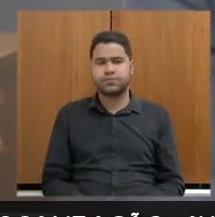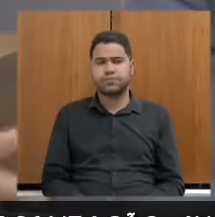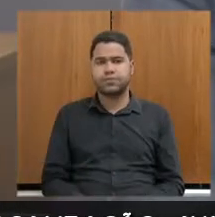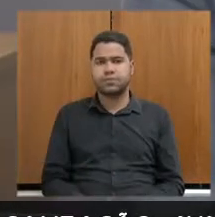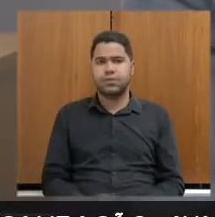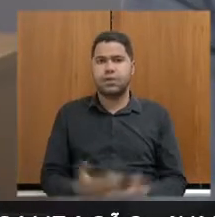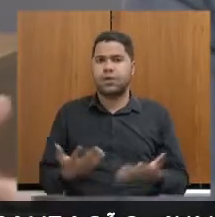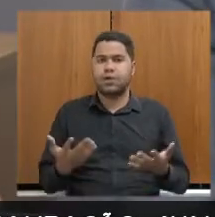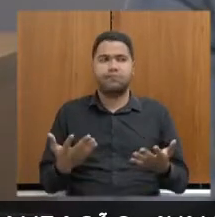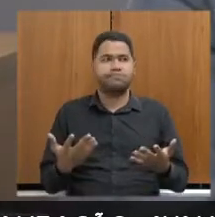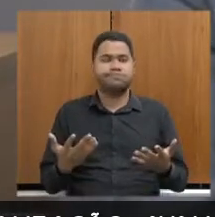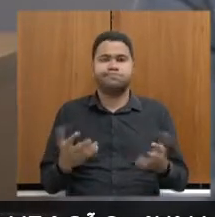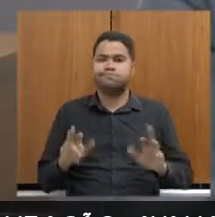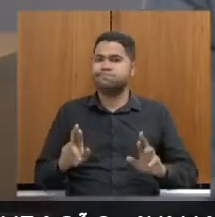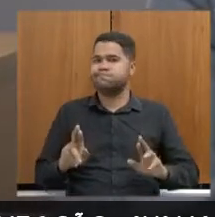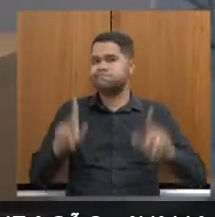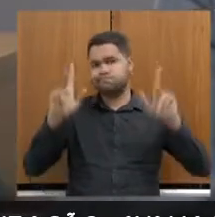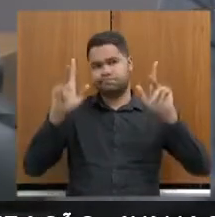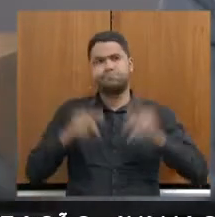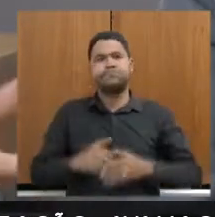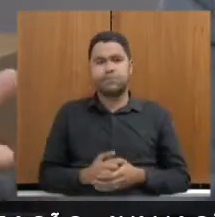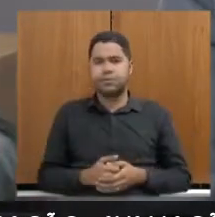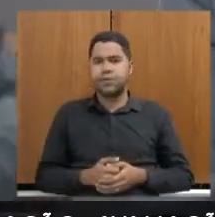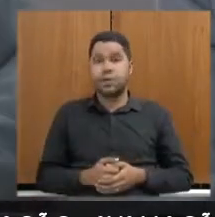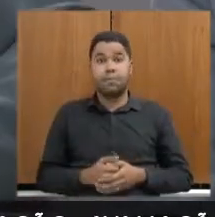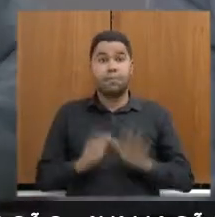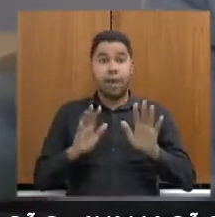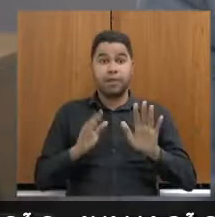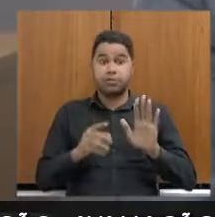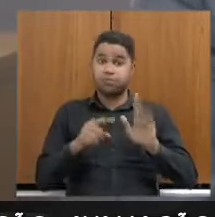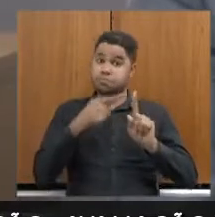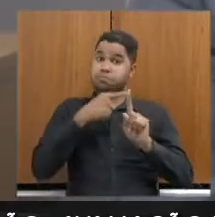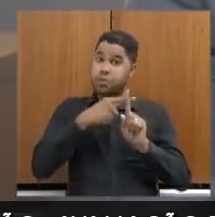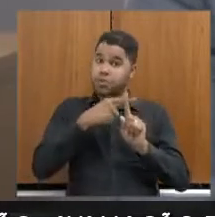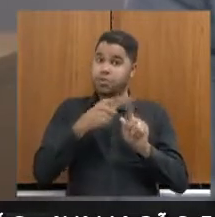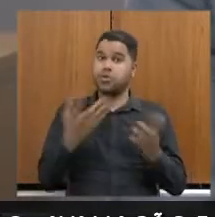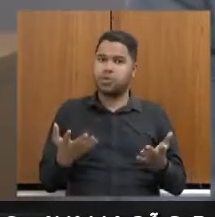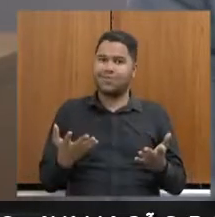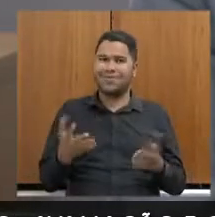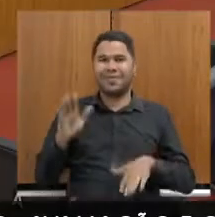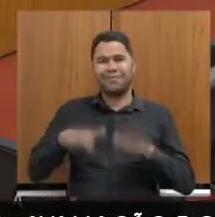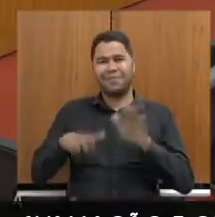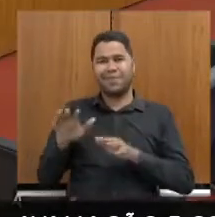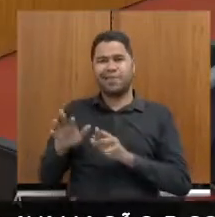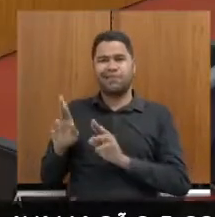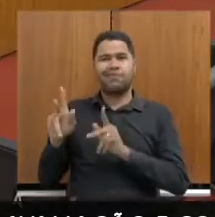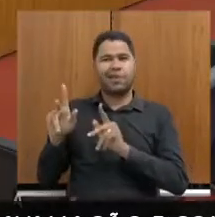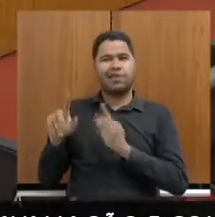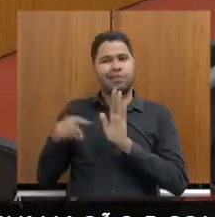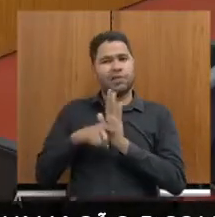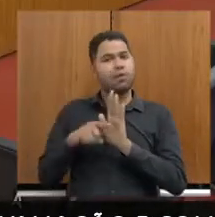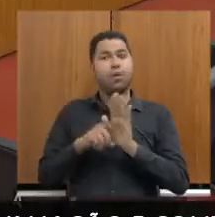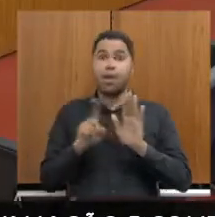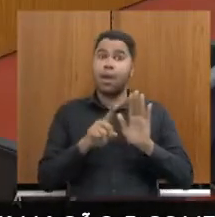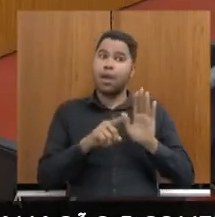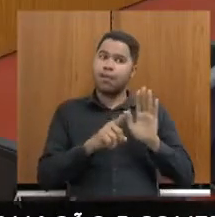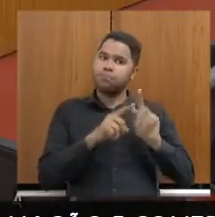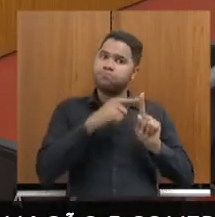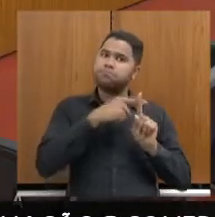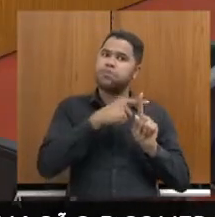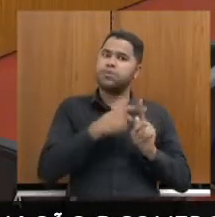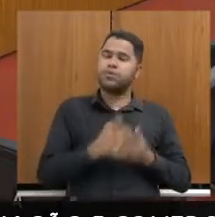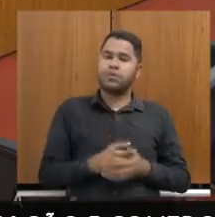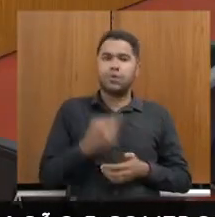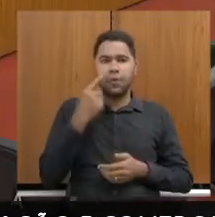anormal algo eu diria anormal do bem né porque geralmente de ver uma normal né para o mal aí esse uma normal por dentro